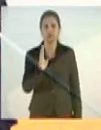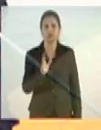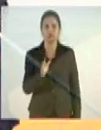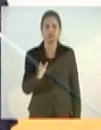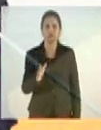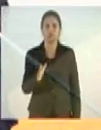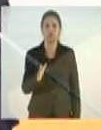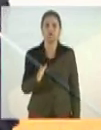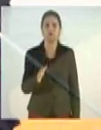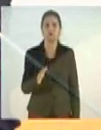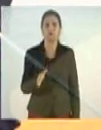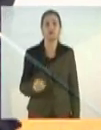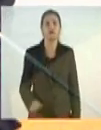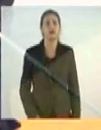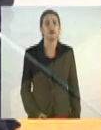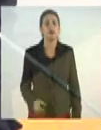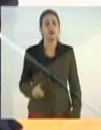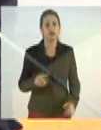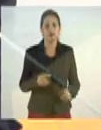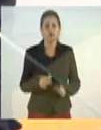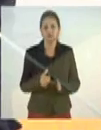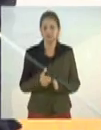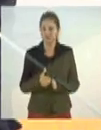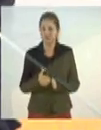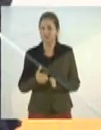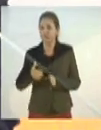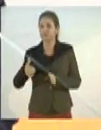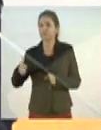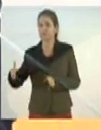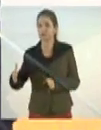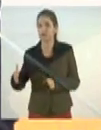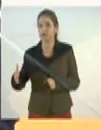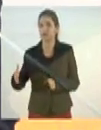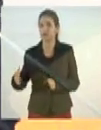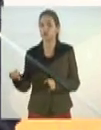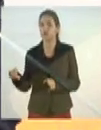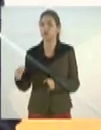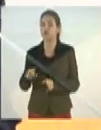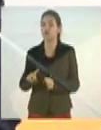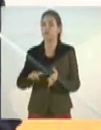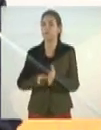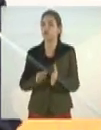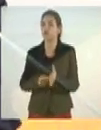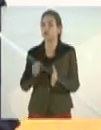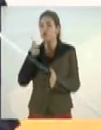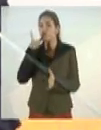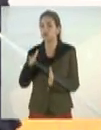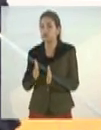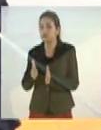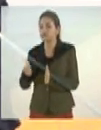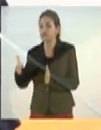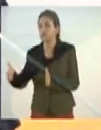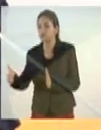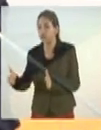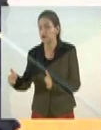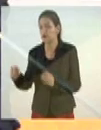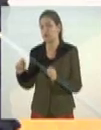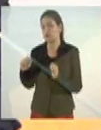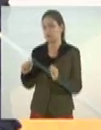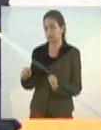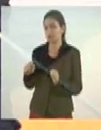esse excedente que conseguiram ter questão de notas eh poderá nós fazermos